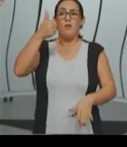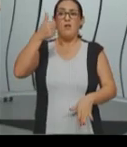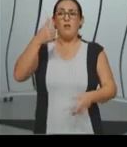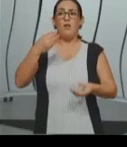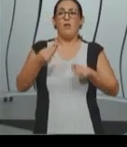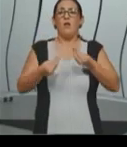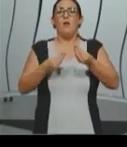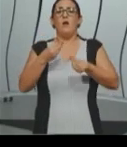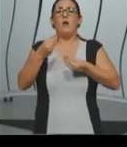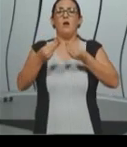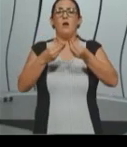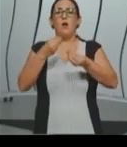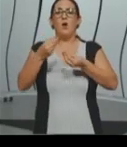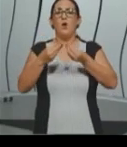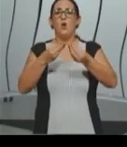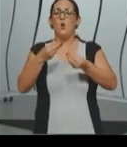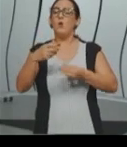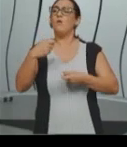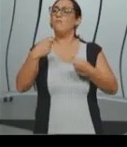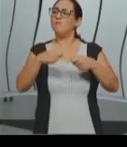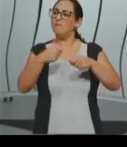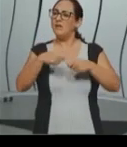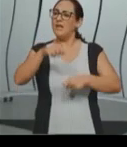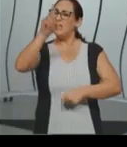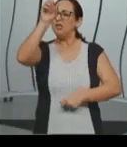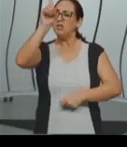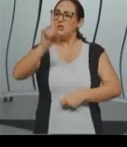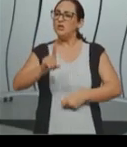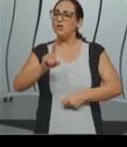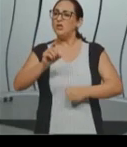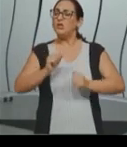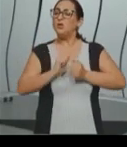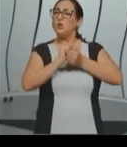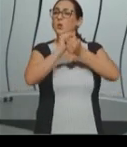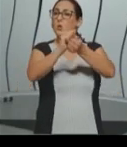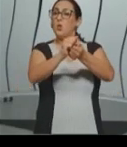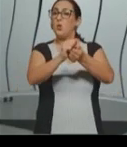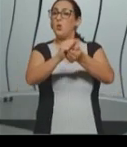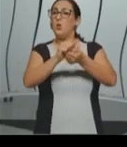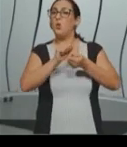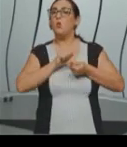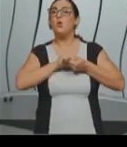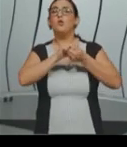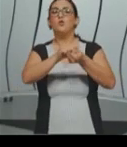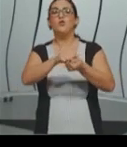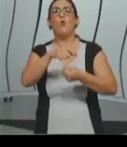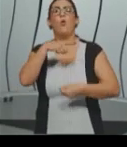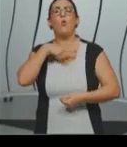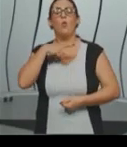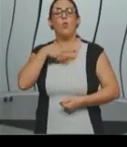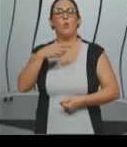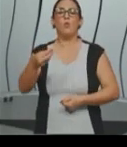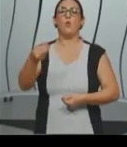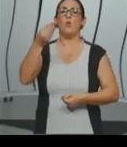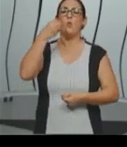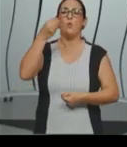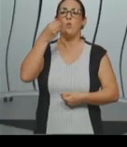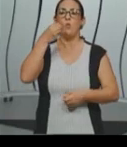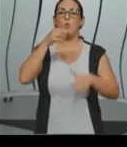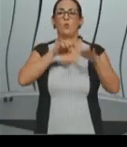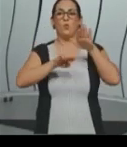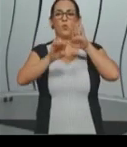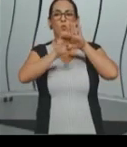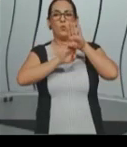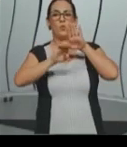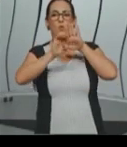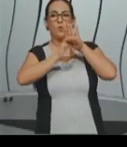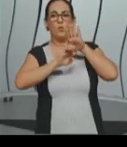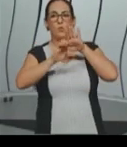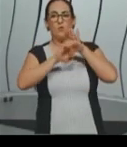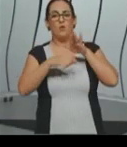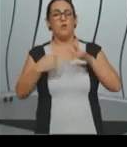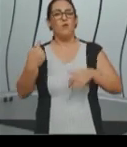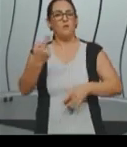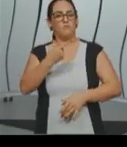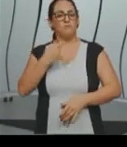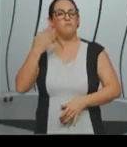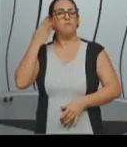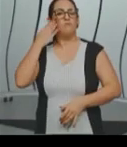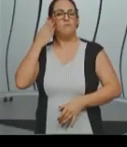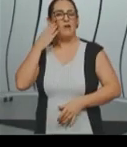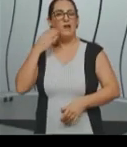por exemplo, a lucratividade de empresas, que acompanhem esse desenvolvimento todo, né? A gente entende que há aí